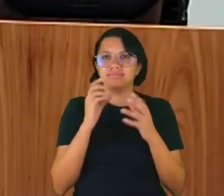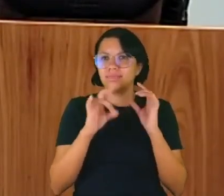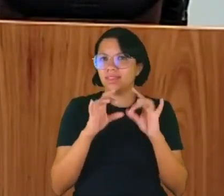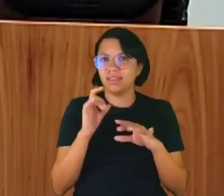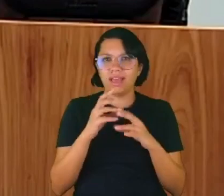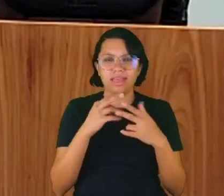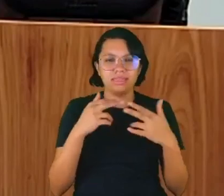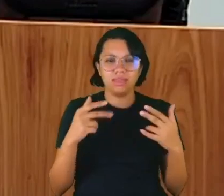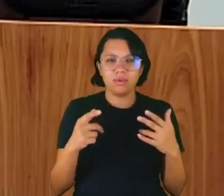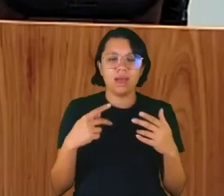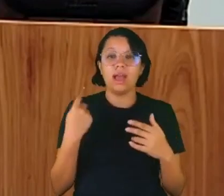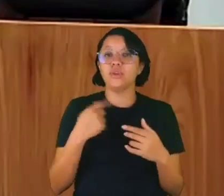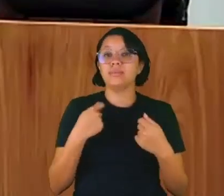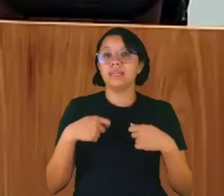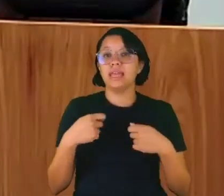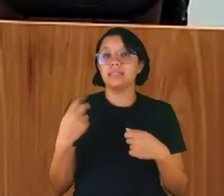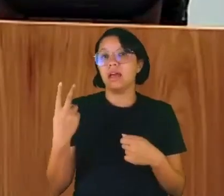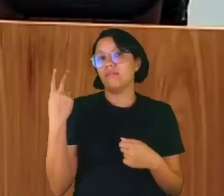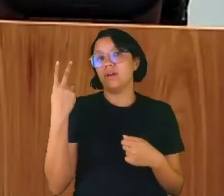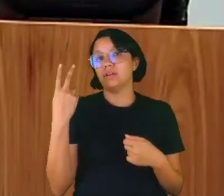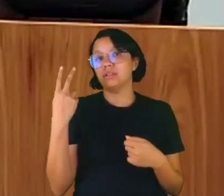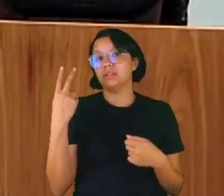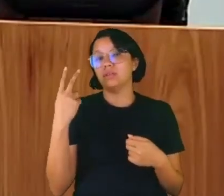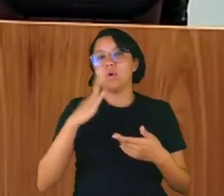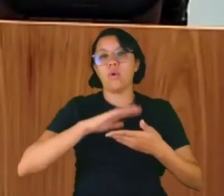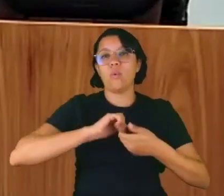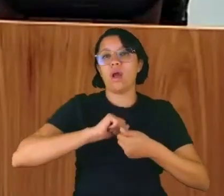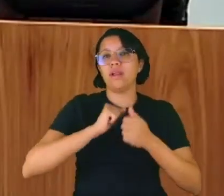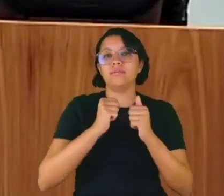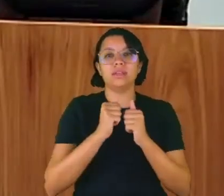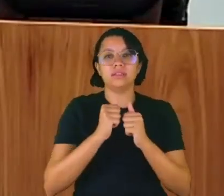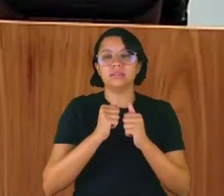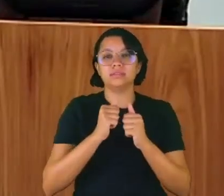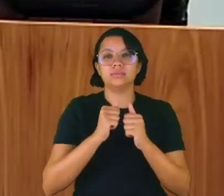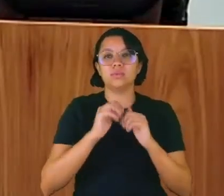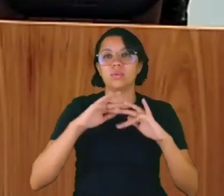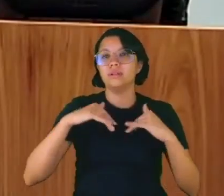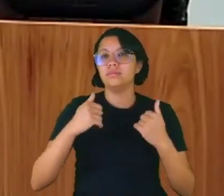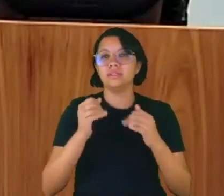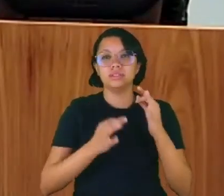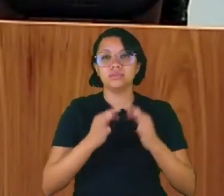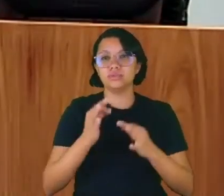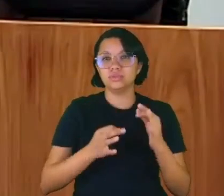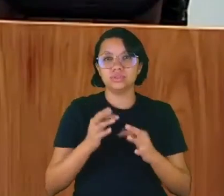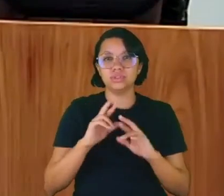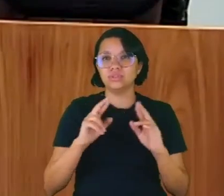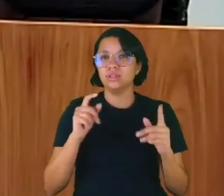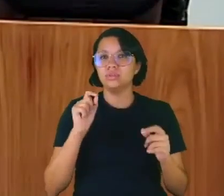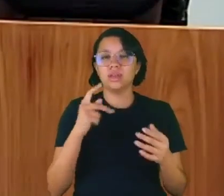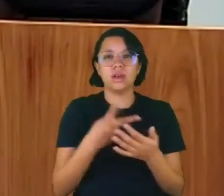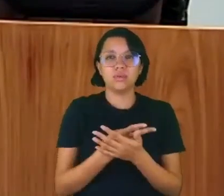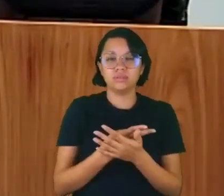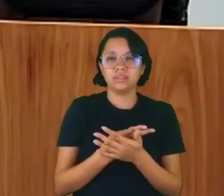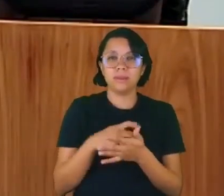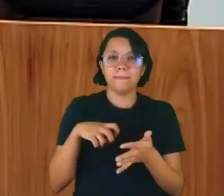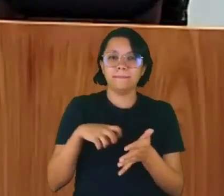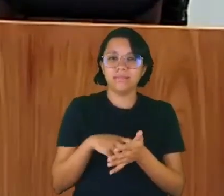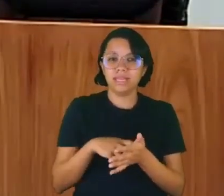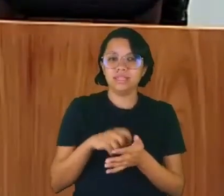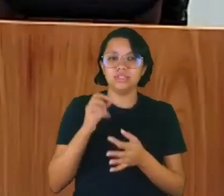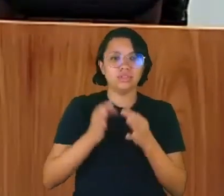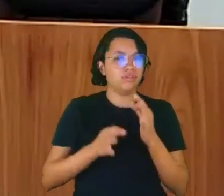uma valoração, uma coloração, uma qualificação jurídica diferente daquilo que aconteceu, sob pena de se cometer uma injustiça. Não é certo